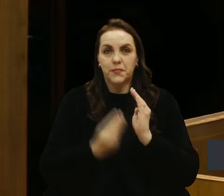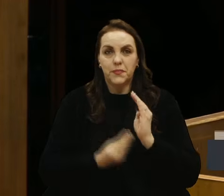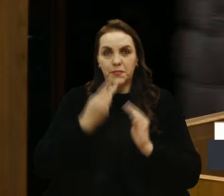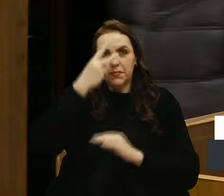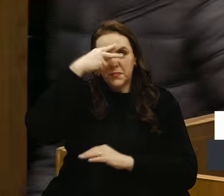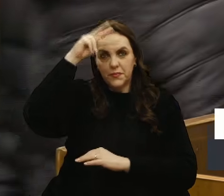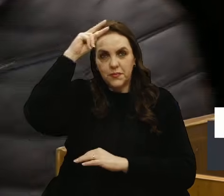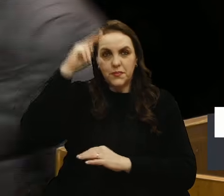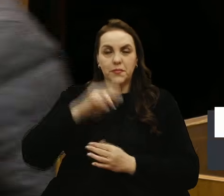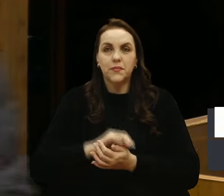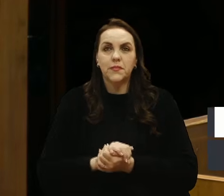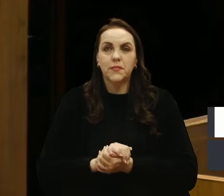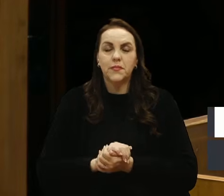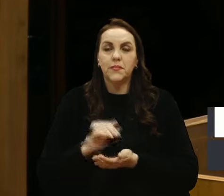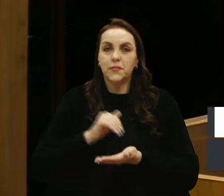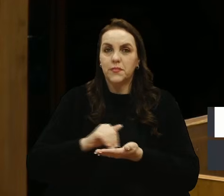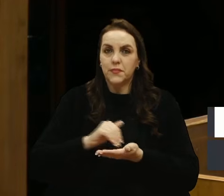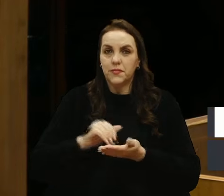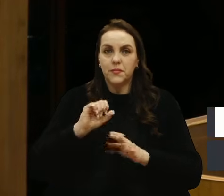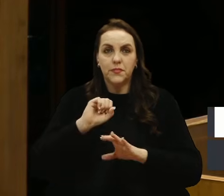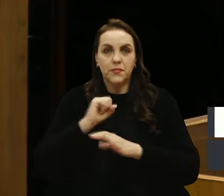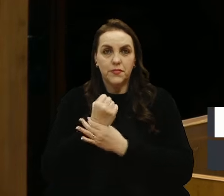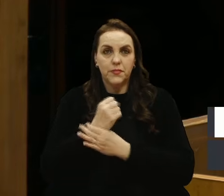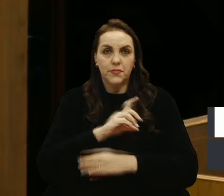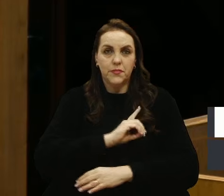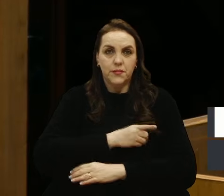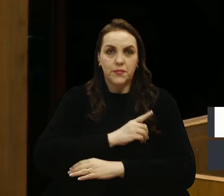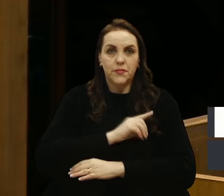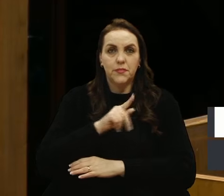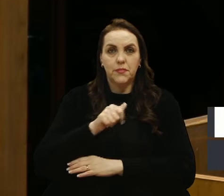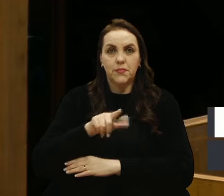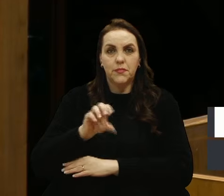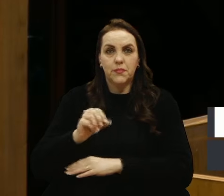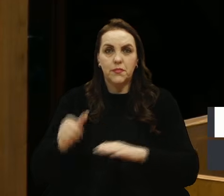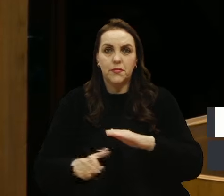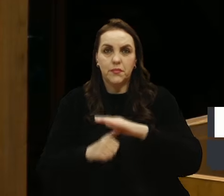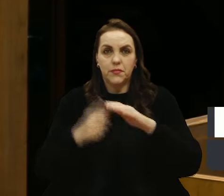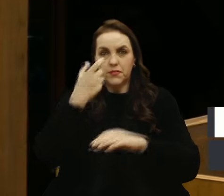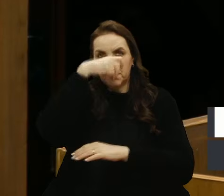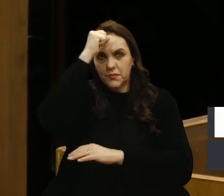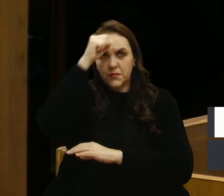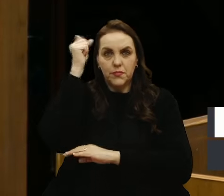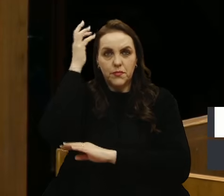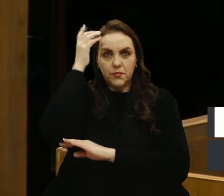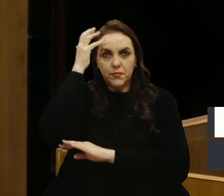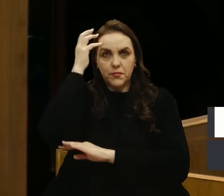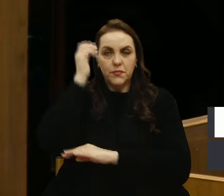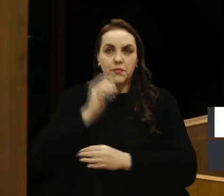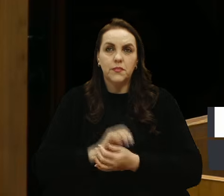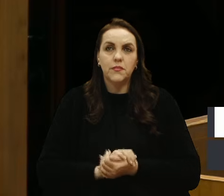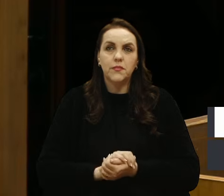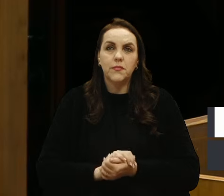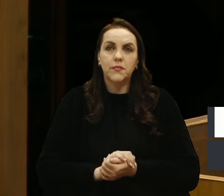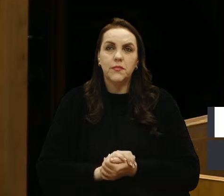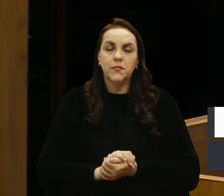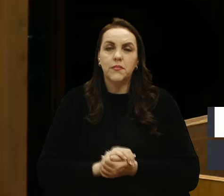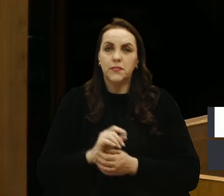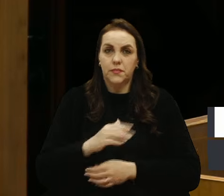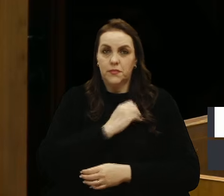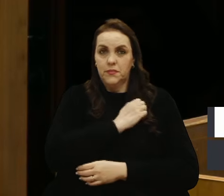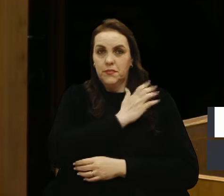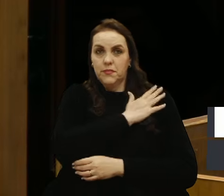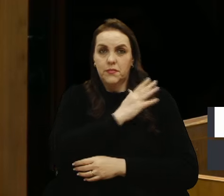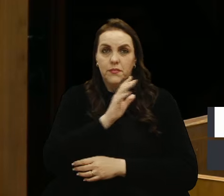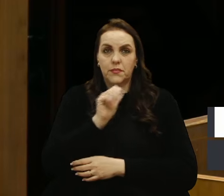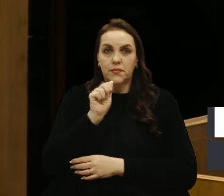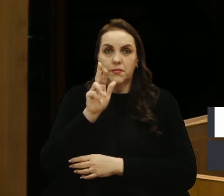Rosa, secretário de Segurança, delegado Paulo, reitor da UC, senhor Asdrubal Falavinha, tenente